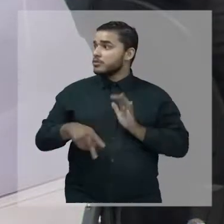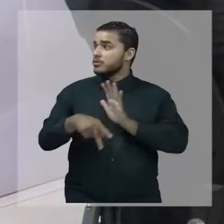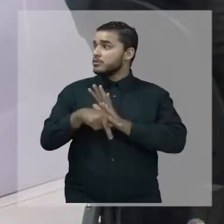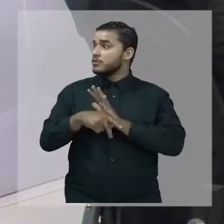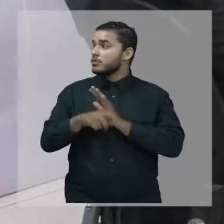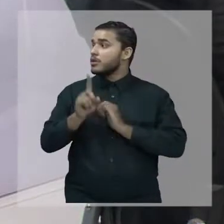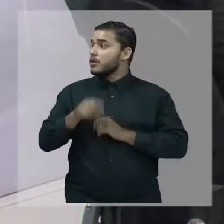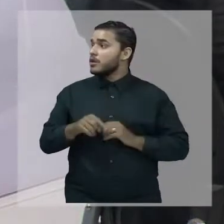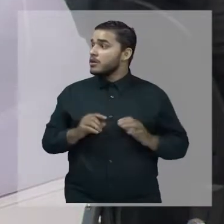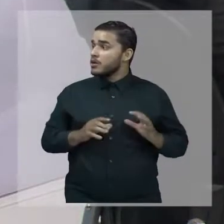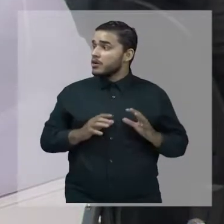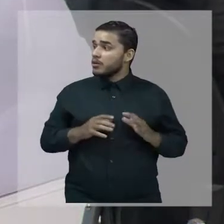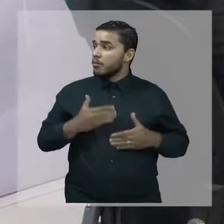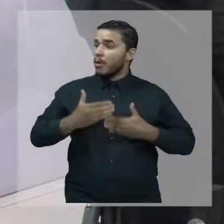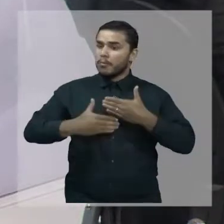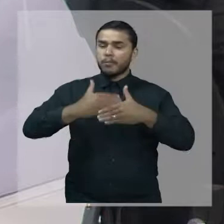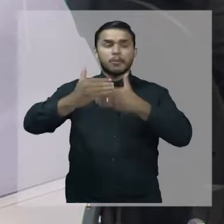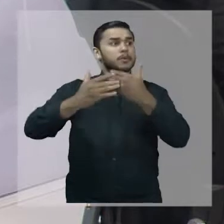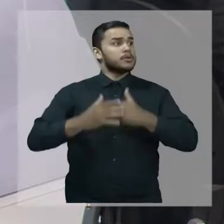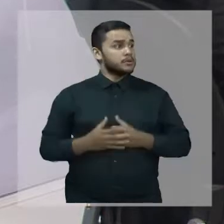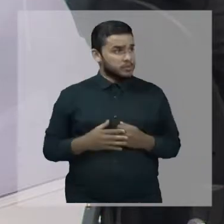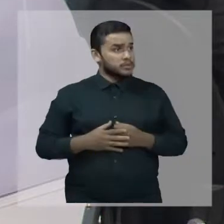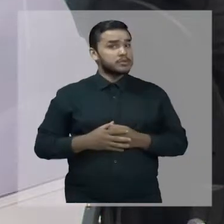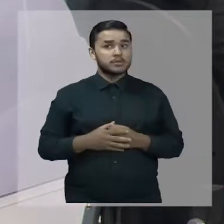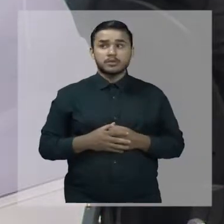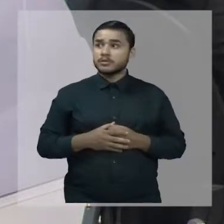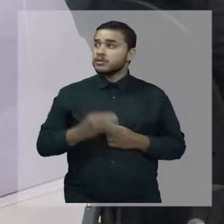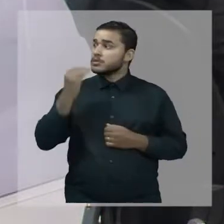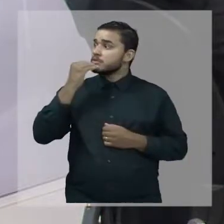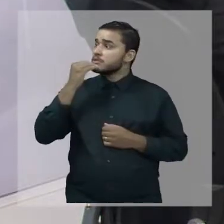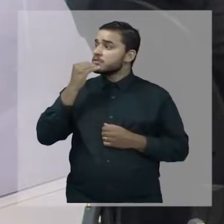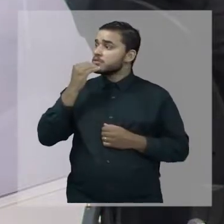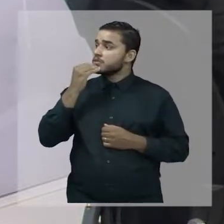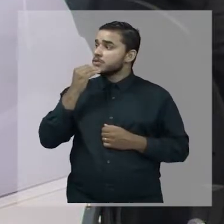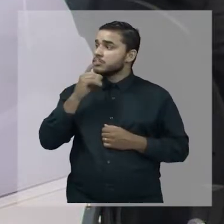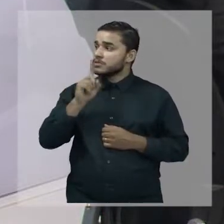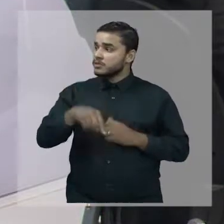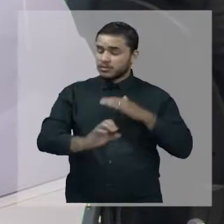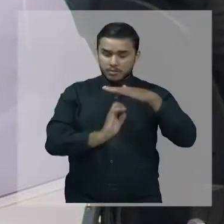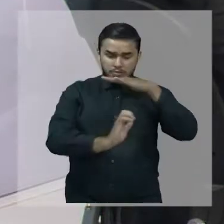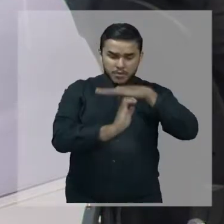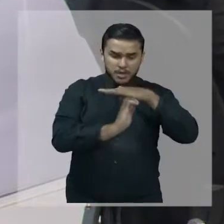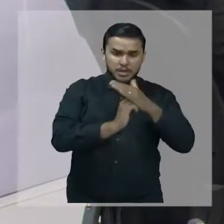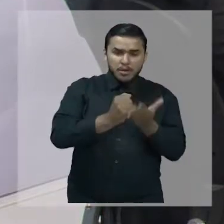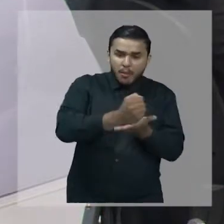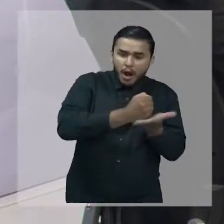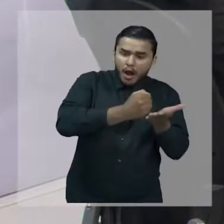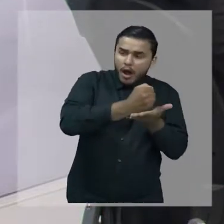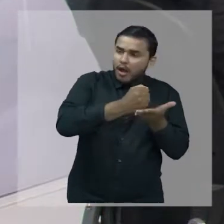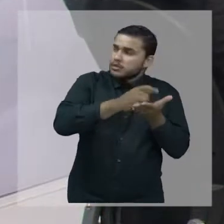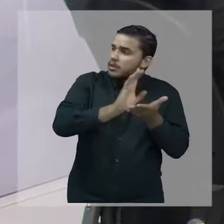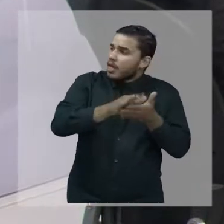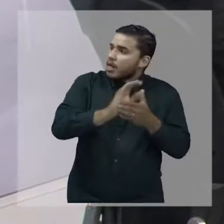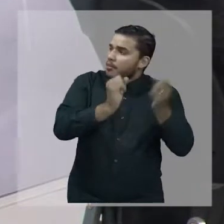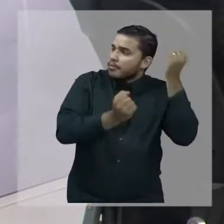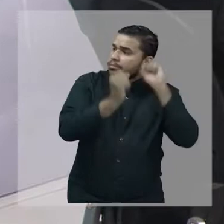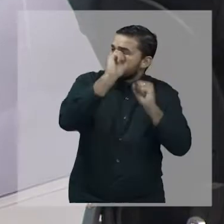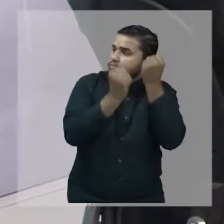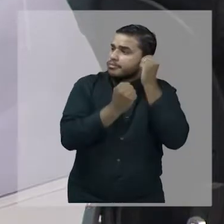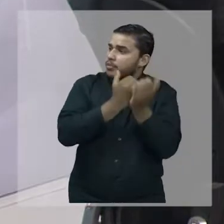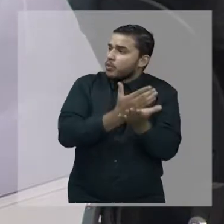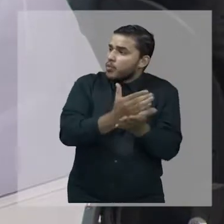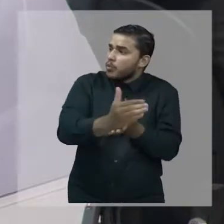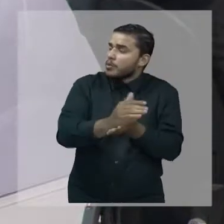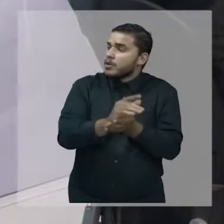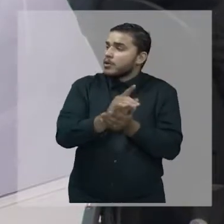Quem industrializou o país foi Volta Redonda com ele. Por que o mercado não fez uma companhia siderúrgica de base? Por que o mercado foi incapaz de dar o salto?